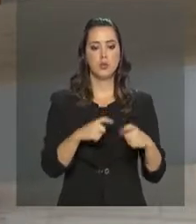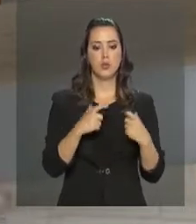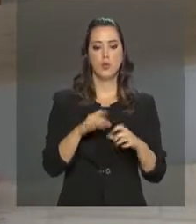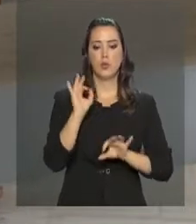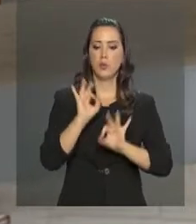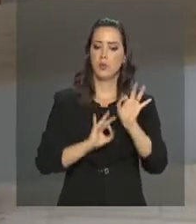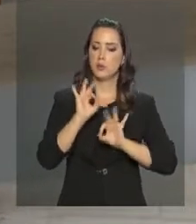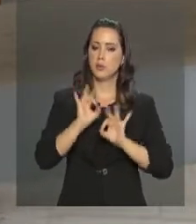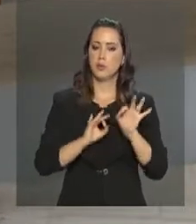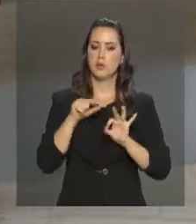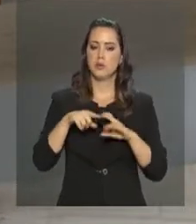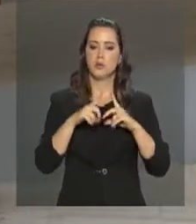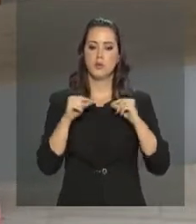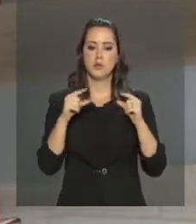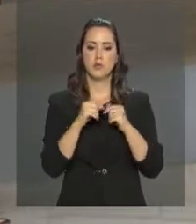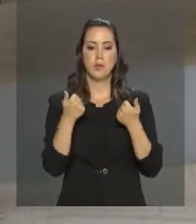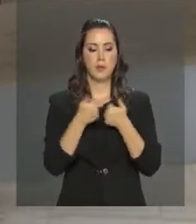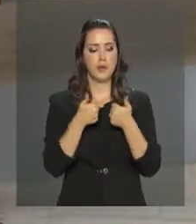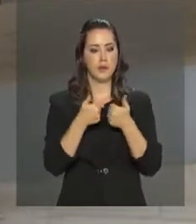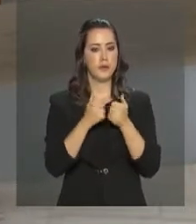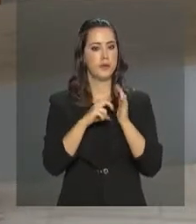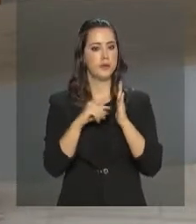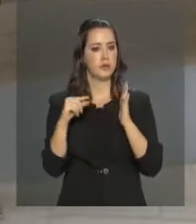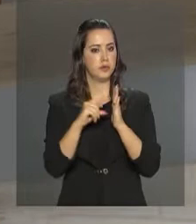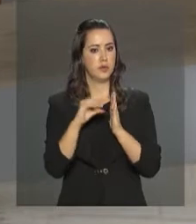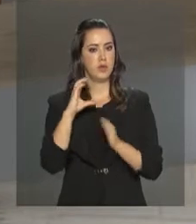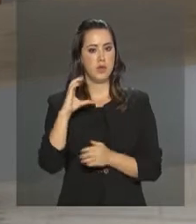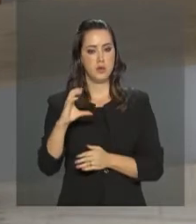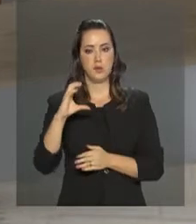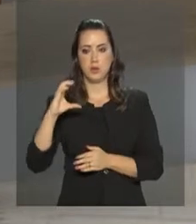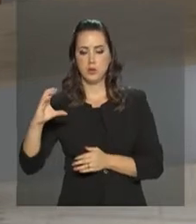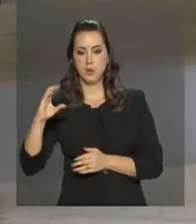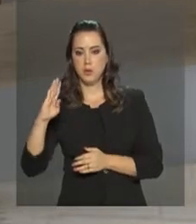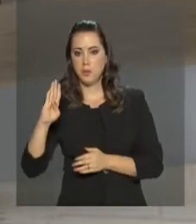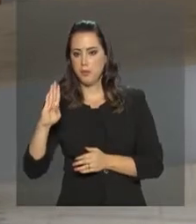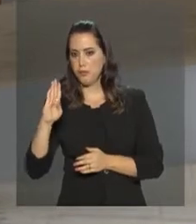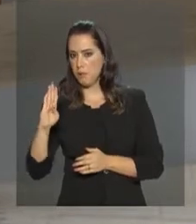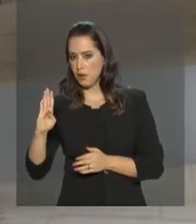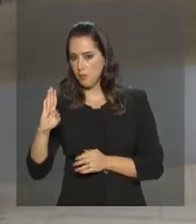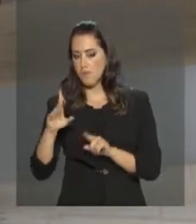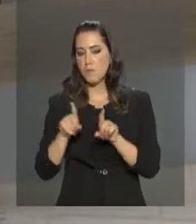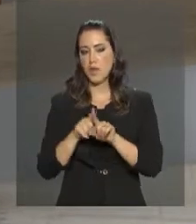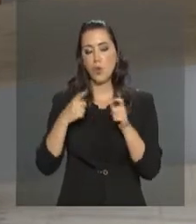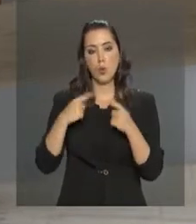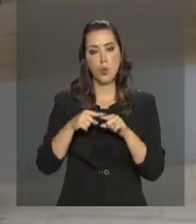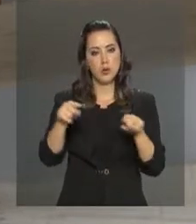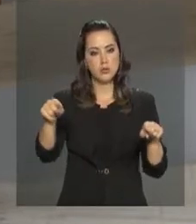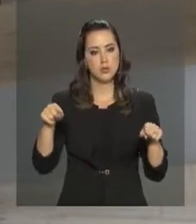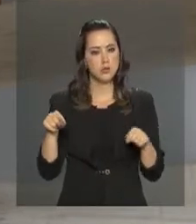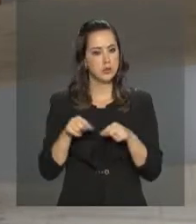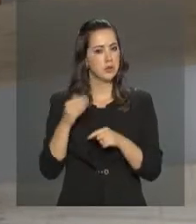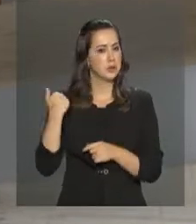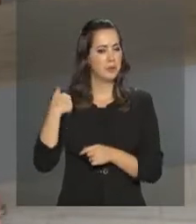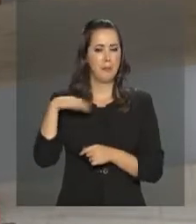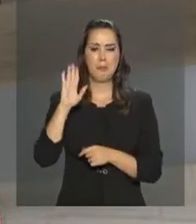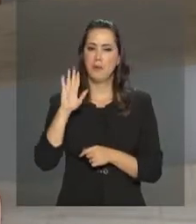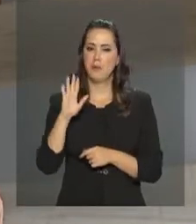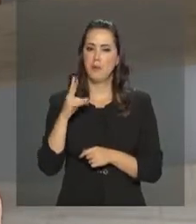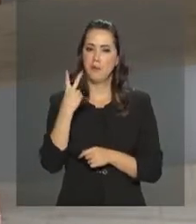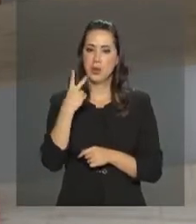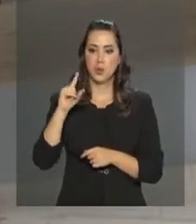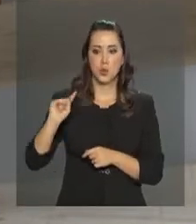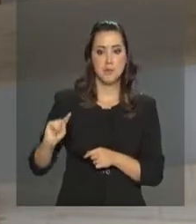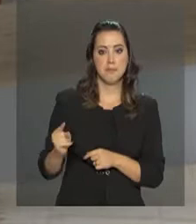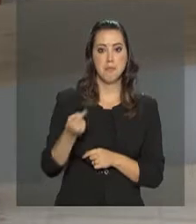local aqui em Brasília, pertinho aqui do Palácio do Planalto, no Centro Cultural Banco do Brasil, uma área de mais de aproximadamente 2